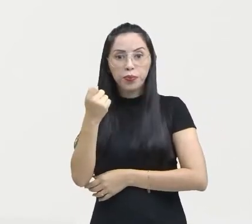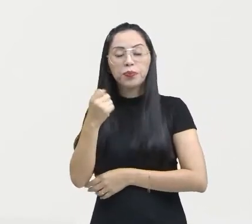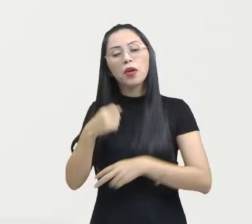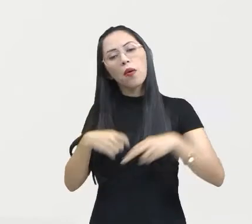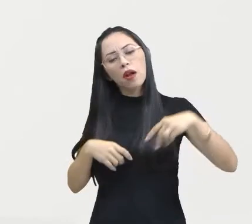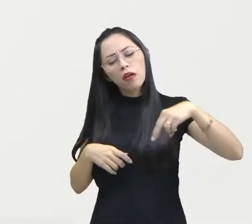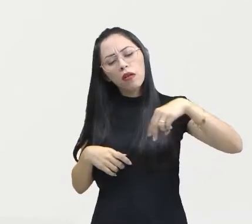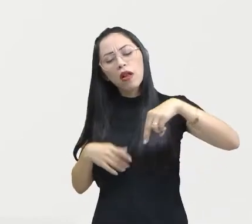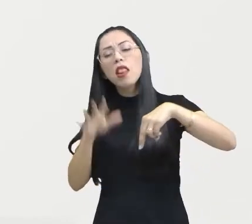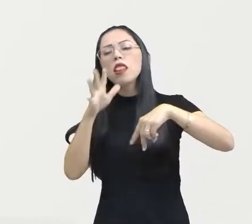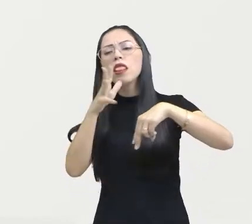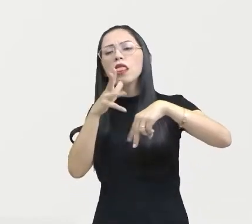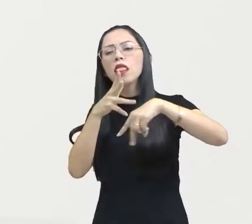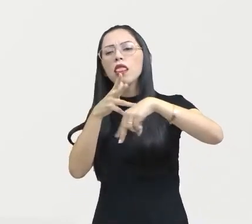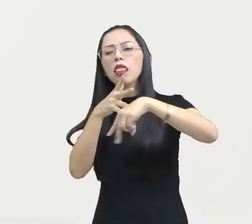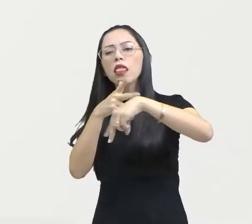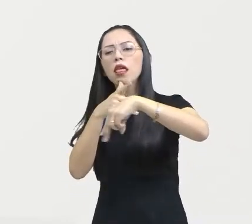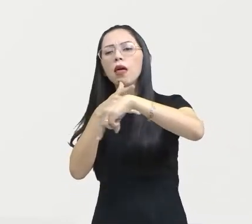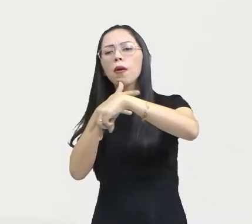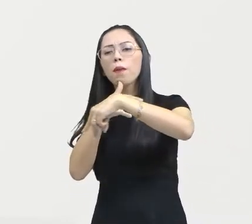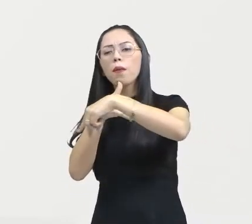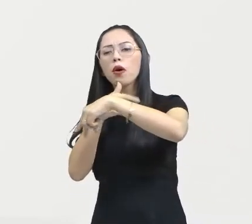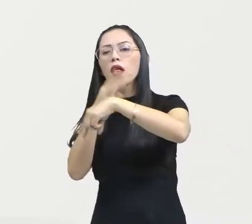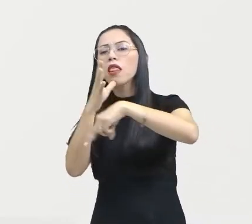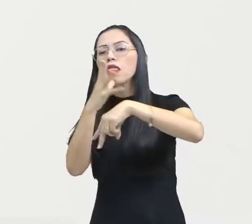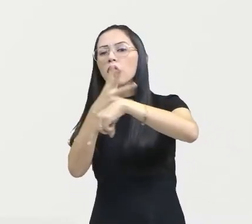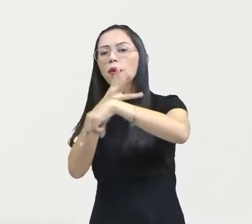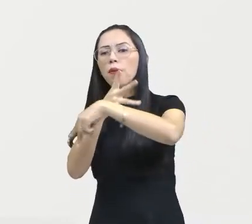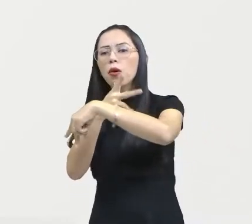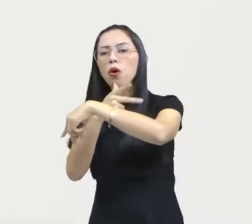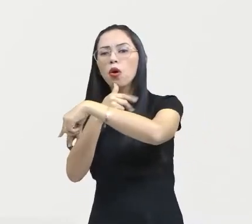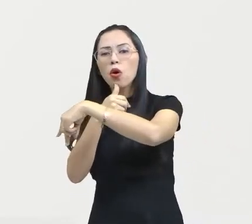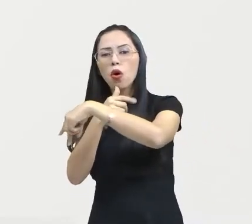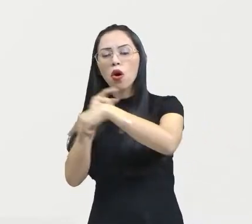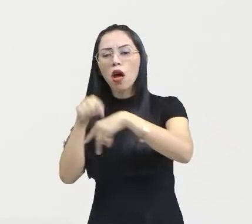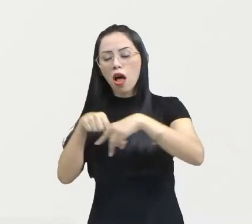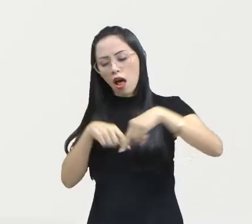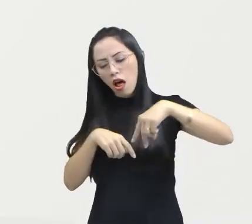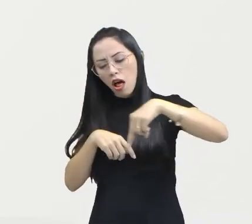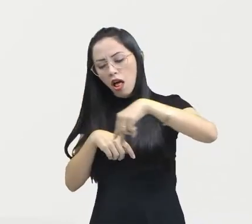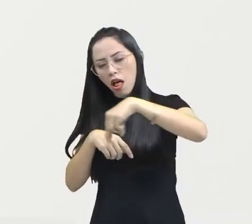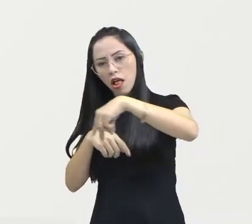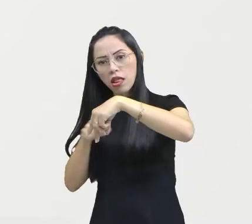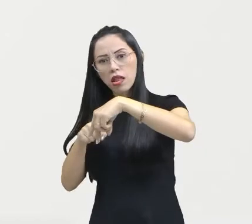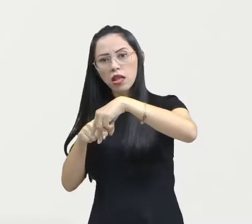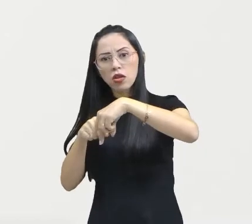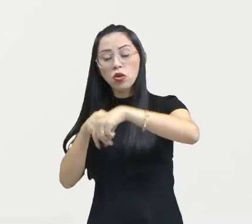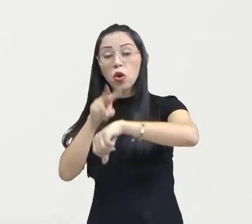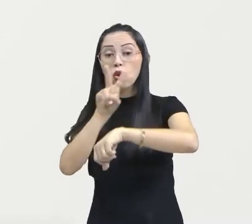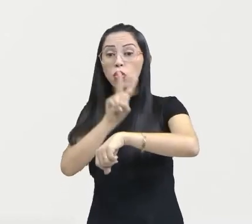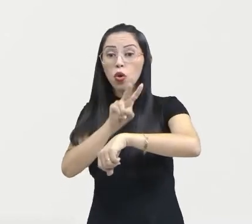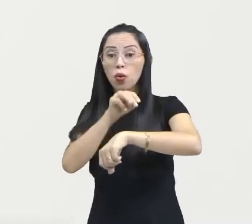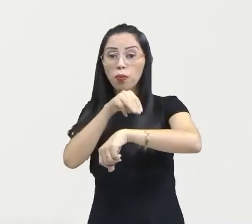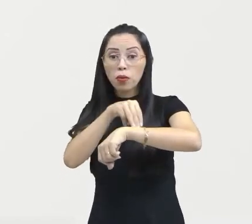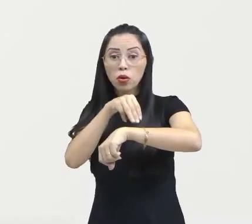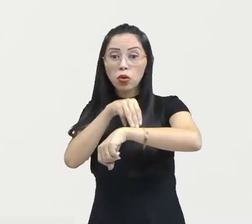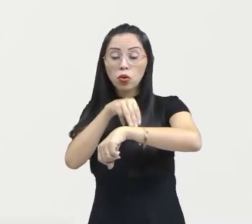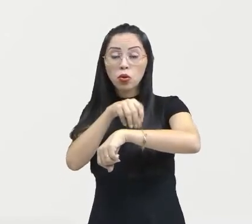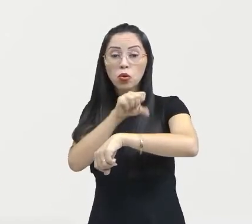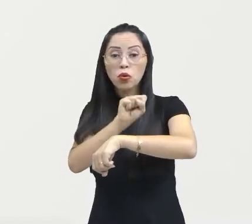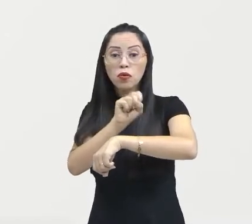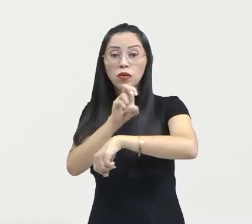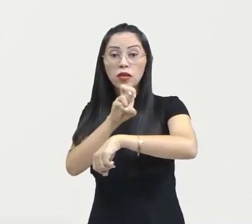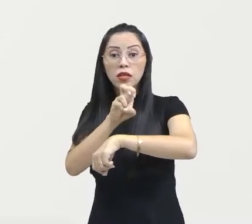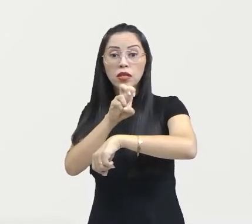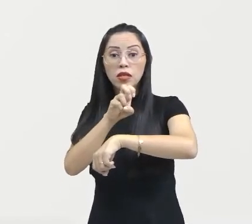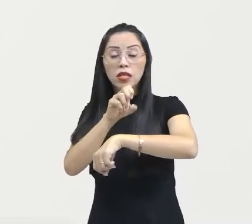minutos e 25 segundos. O que eu quero saber? Quantos segundos demorou